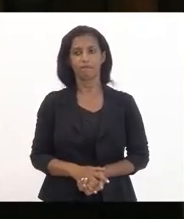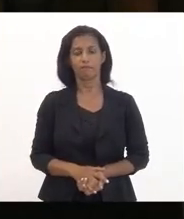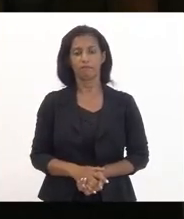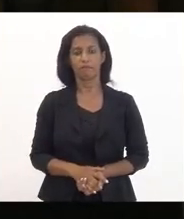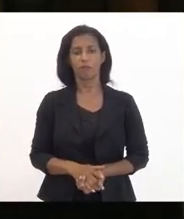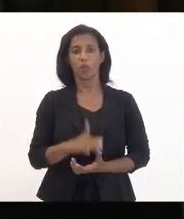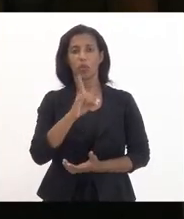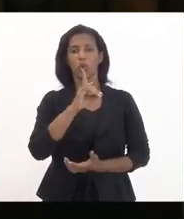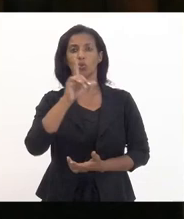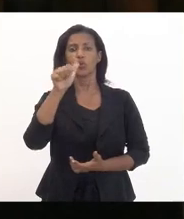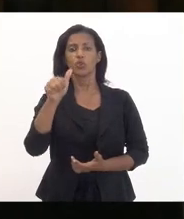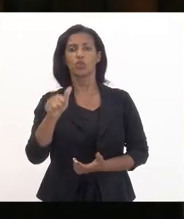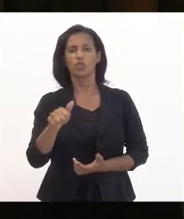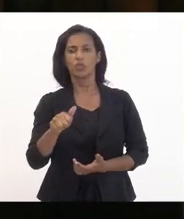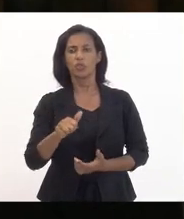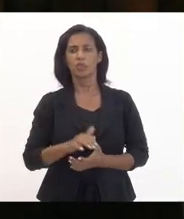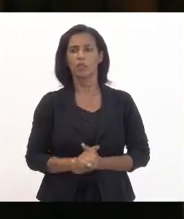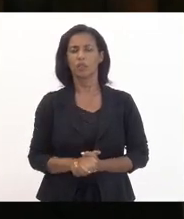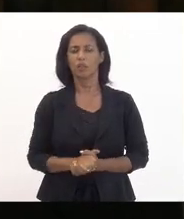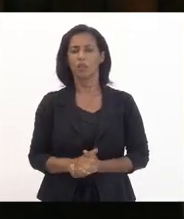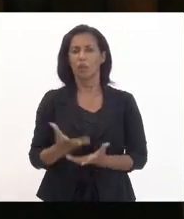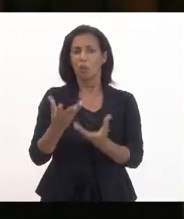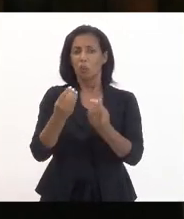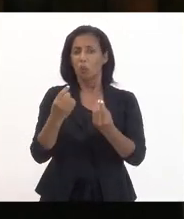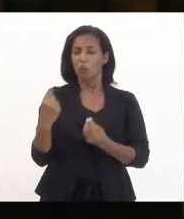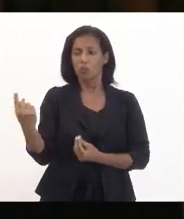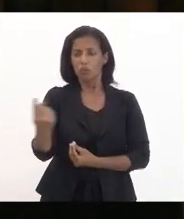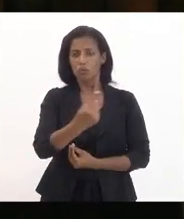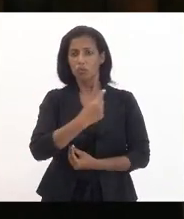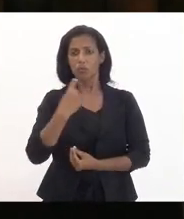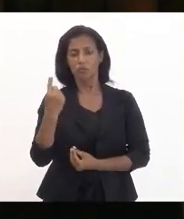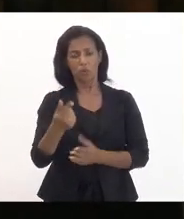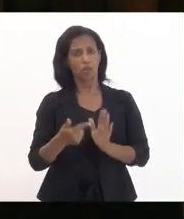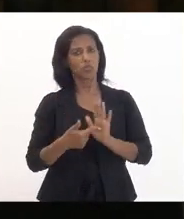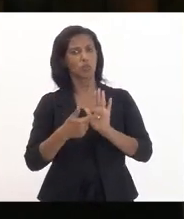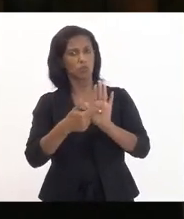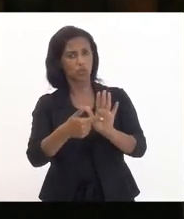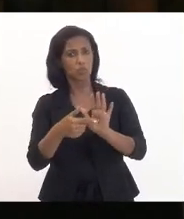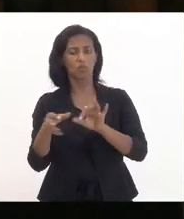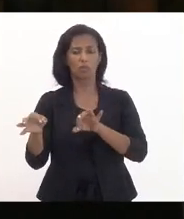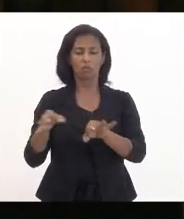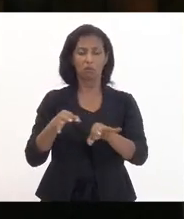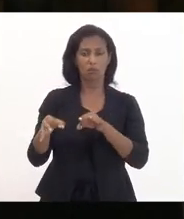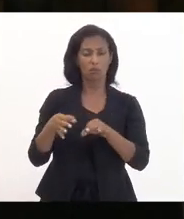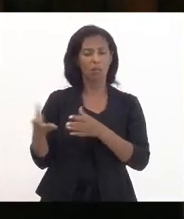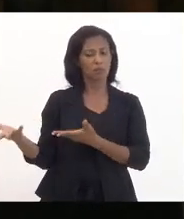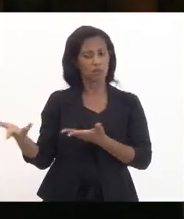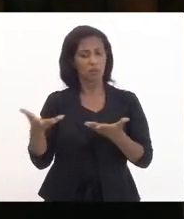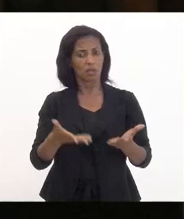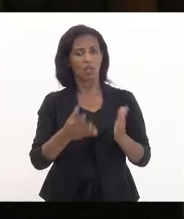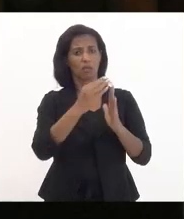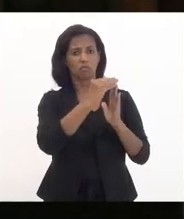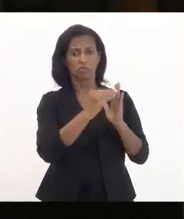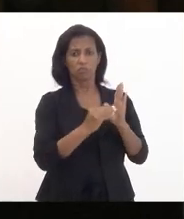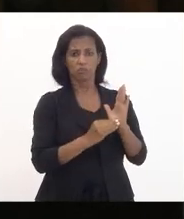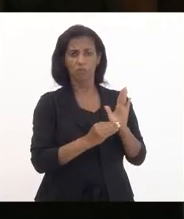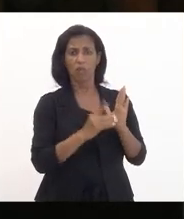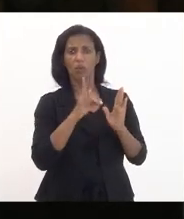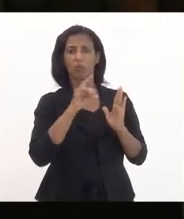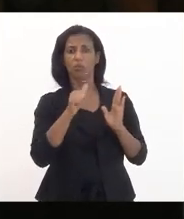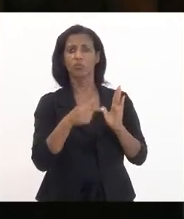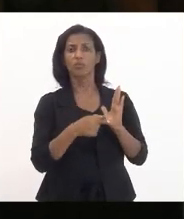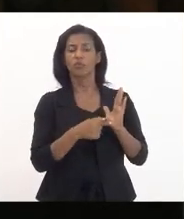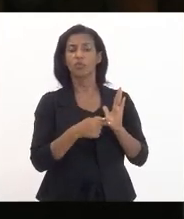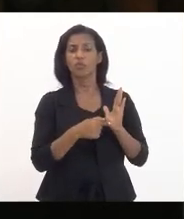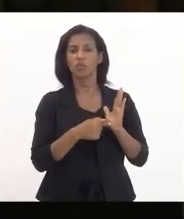uma data que muitos de nós já apresentamos projetos similares, trazendo ao calendário oficial do Estado do Rio de Janeiro